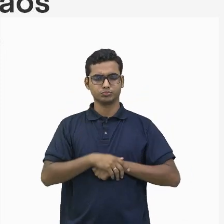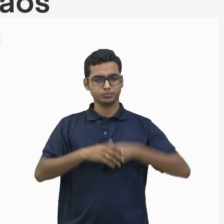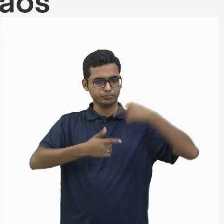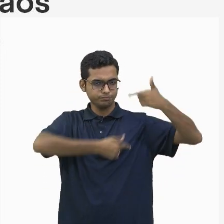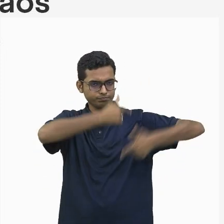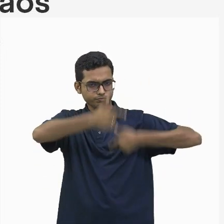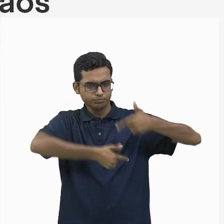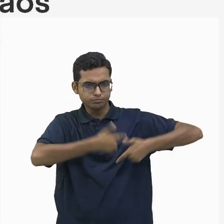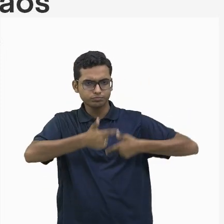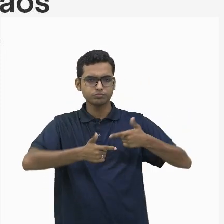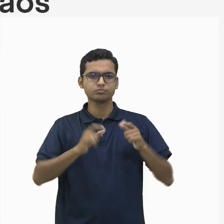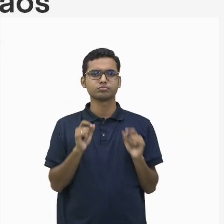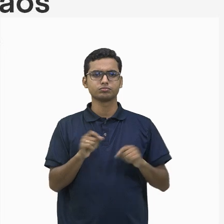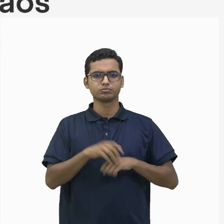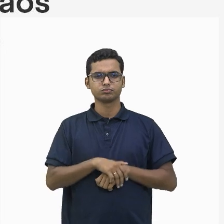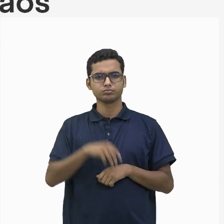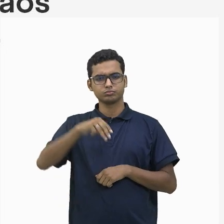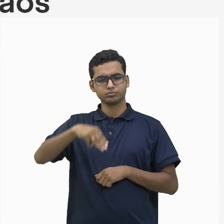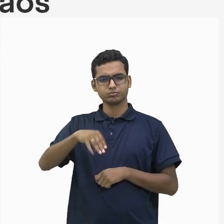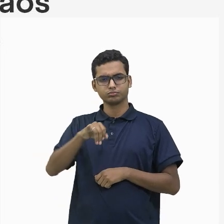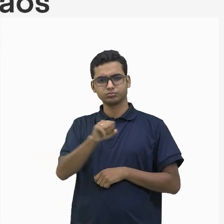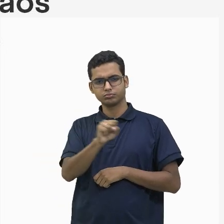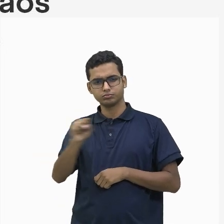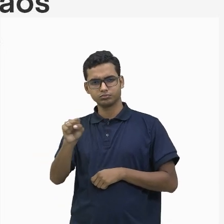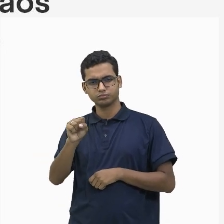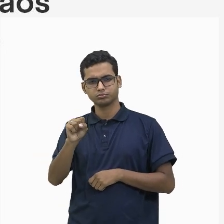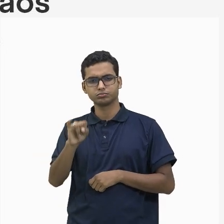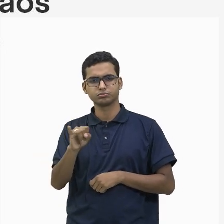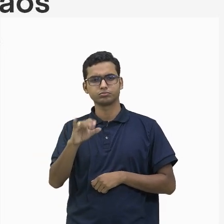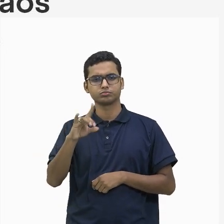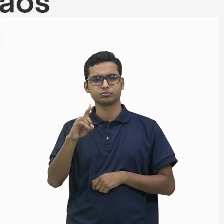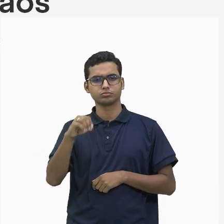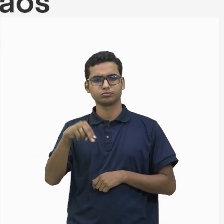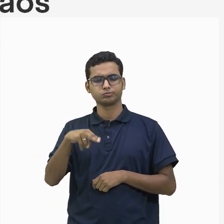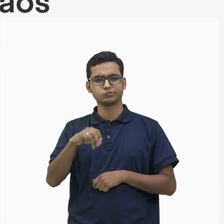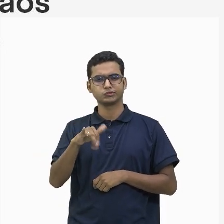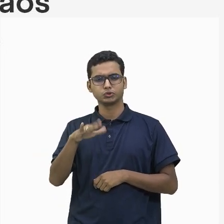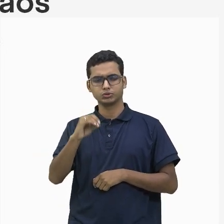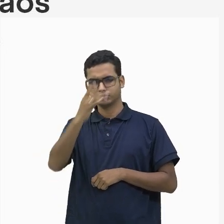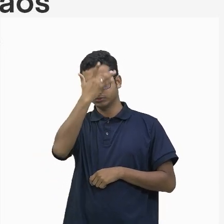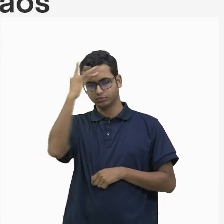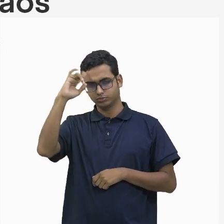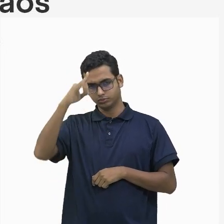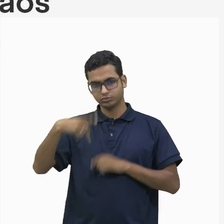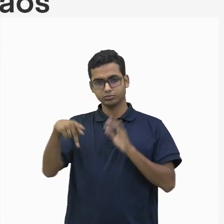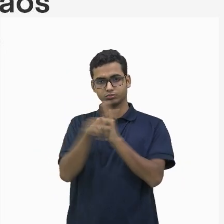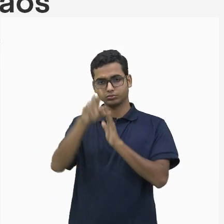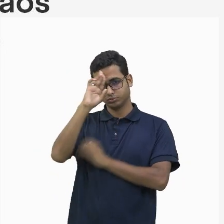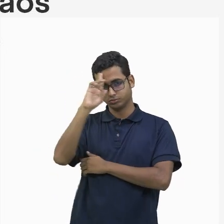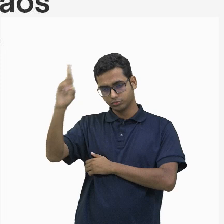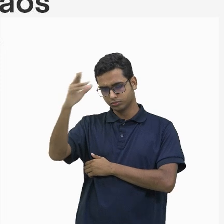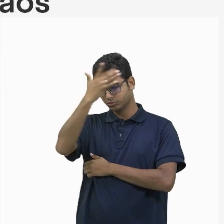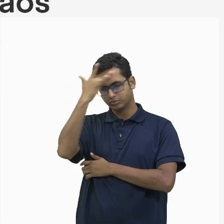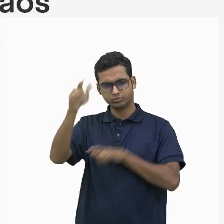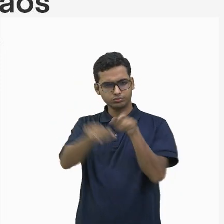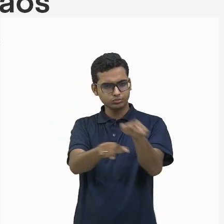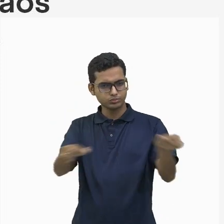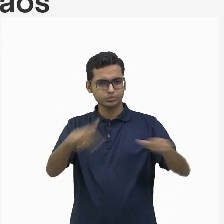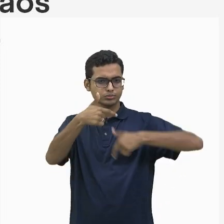dos missi-dominícios, que eram, então, enviados do Senhor. Esses eram funcionários reais que